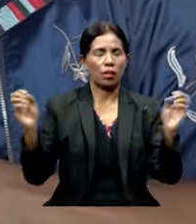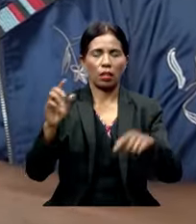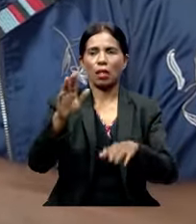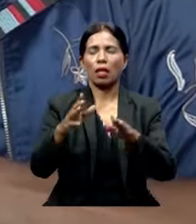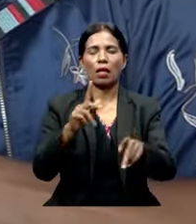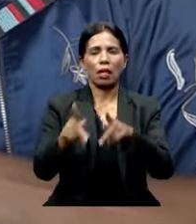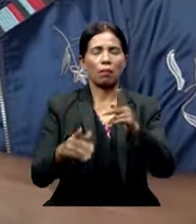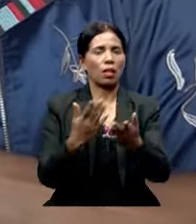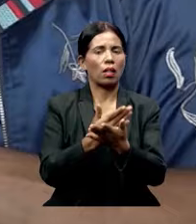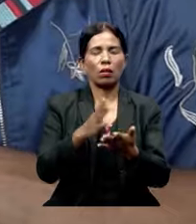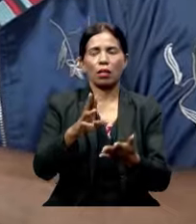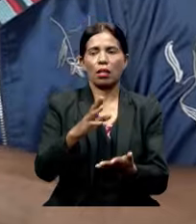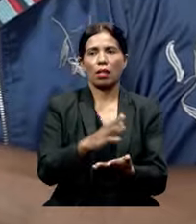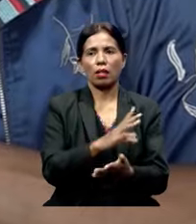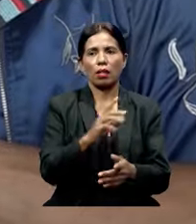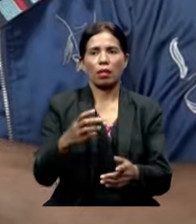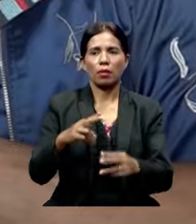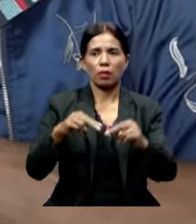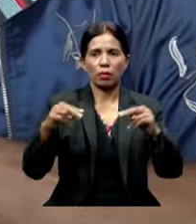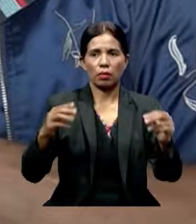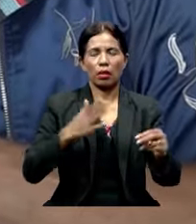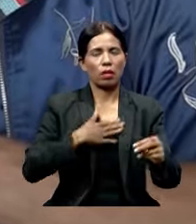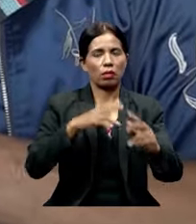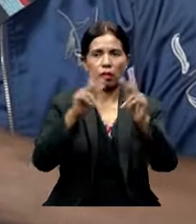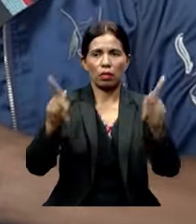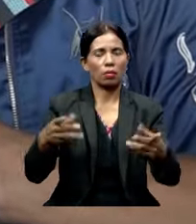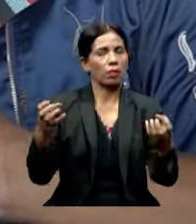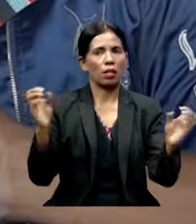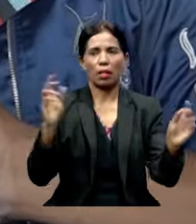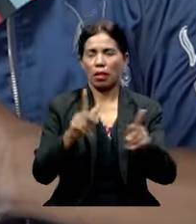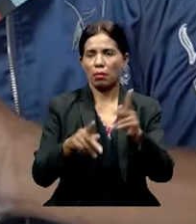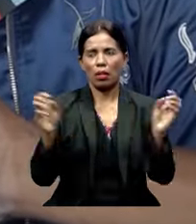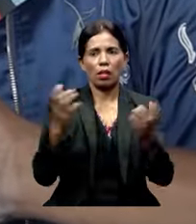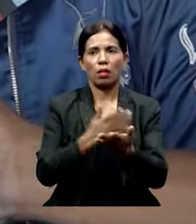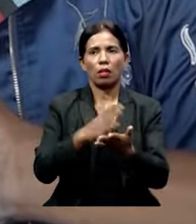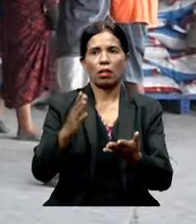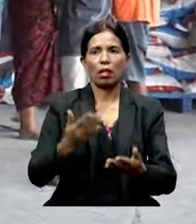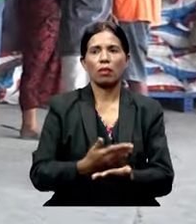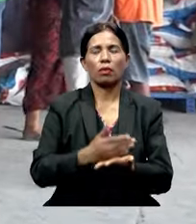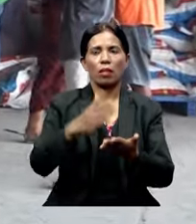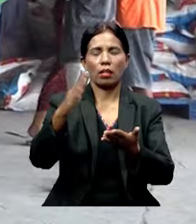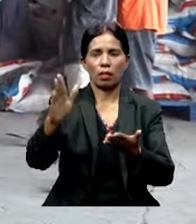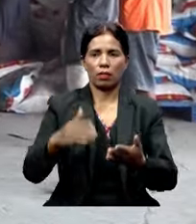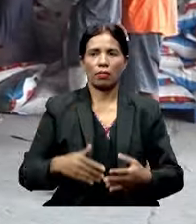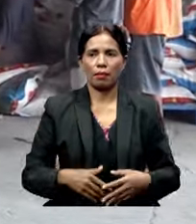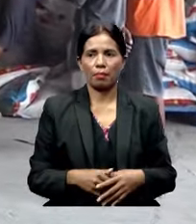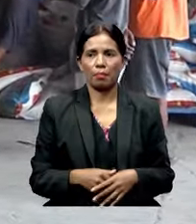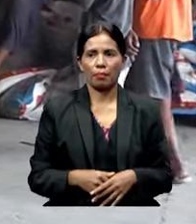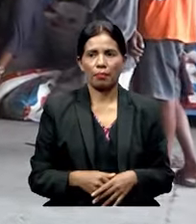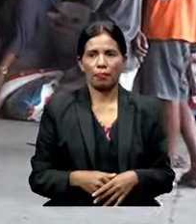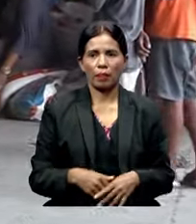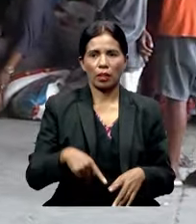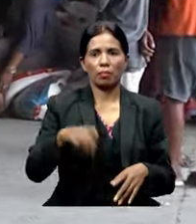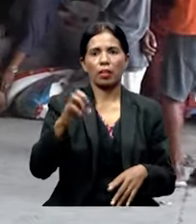dehema la gosta sosa realidade ha minha super mim e ha minha kios ne barbara kela emala sosa ida au fa hedet for madre sira Perisos